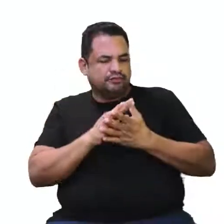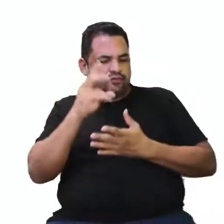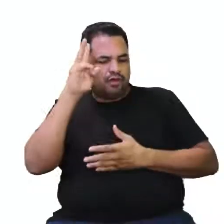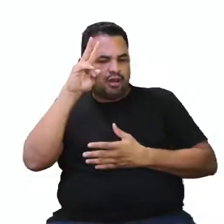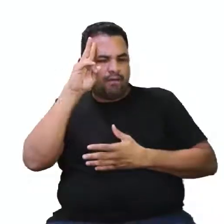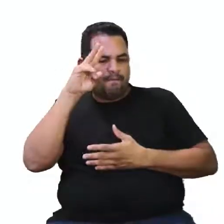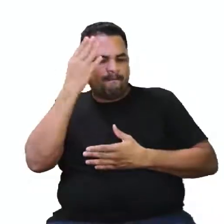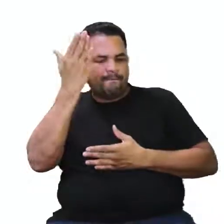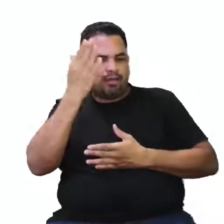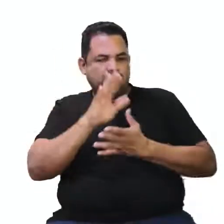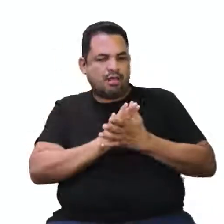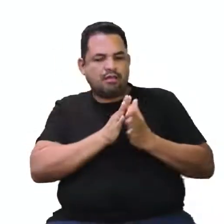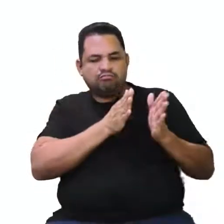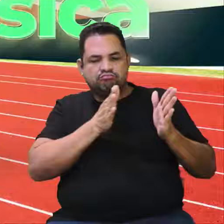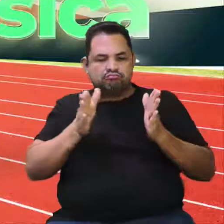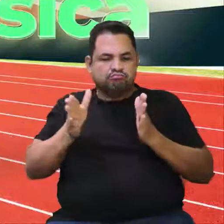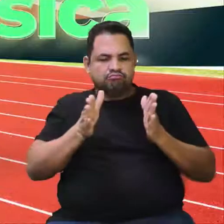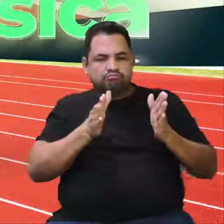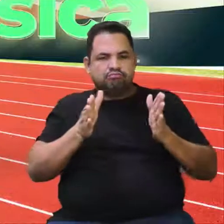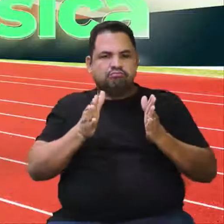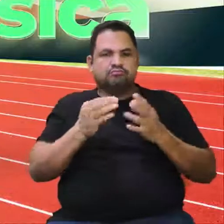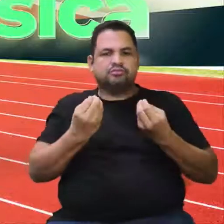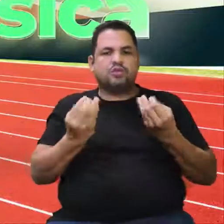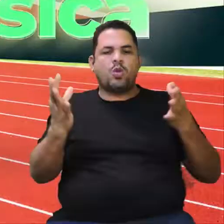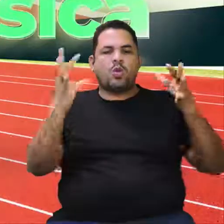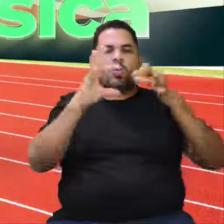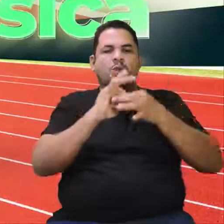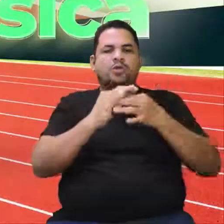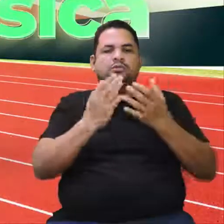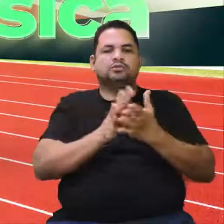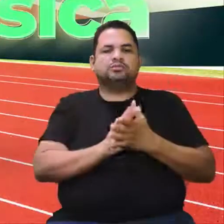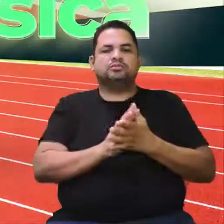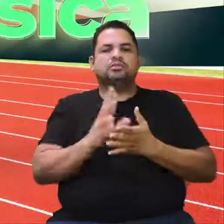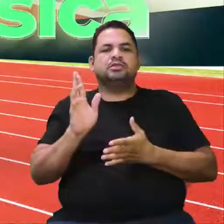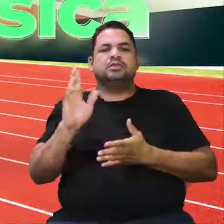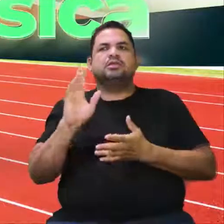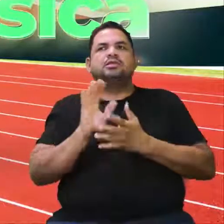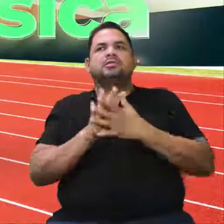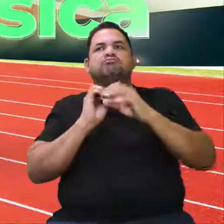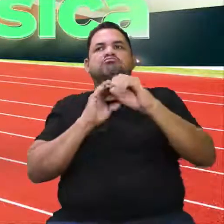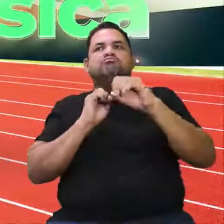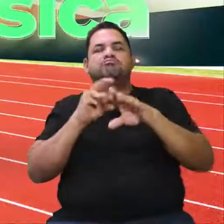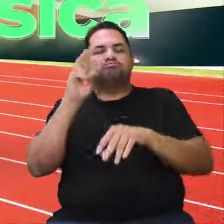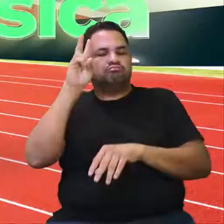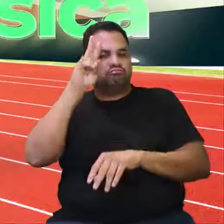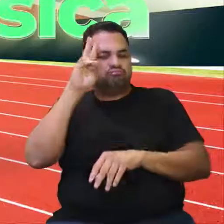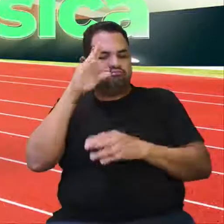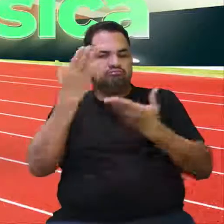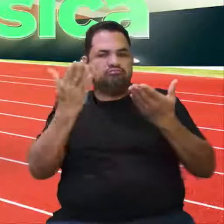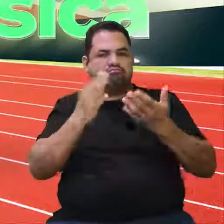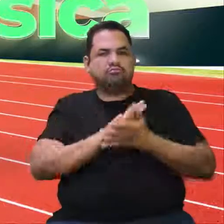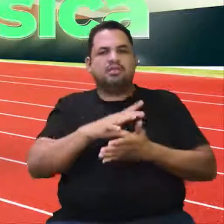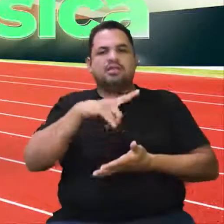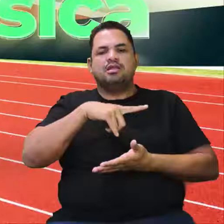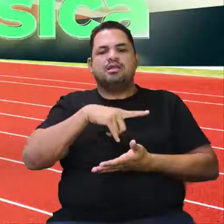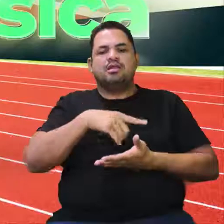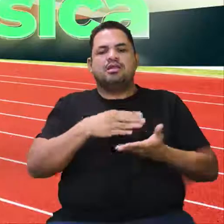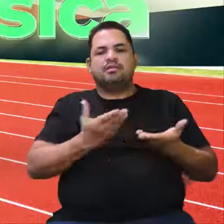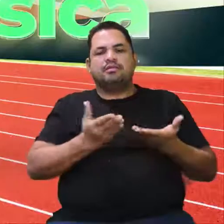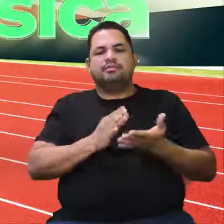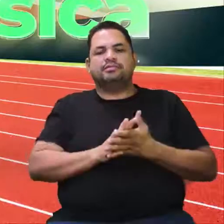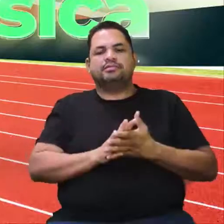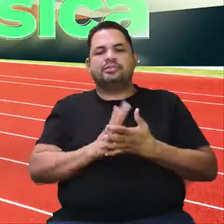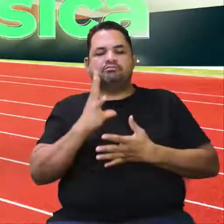né, no tempo aí, no contexto histórico, e aí quem dá aula de história vai saber abordar muito bem, teve momentos aí que